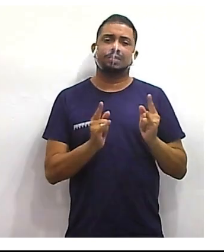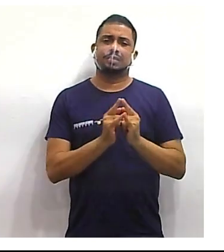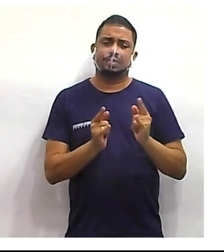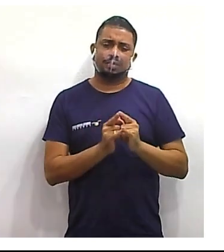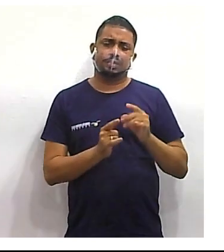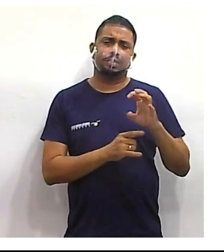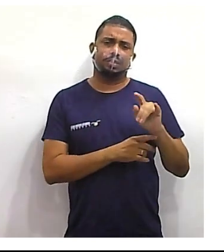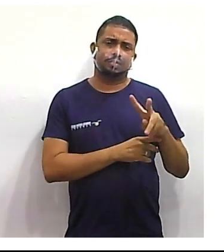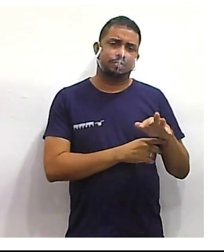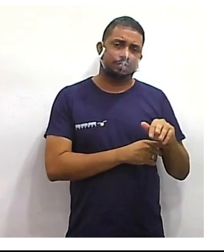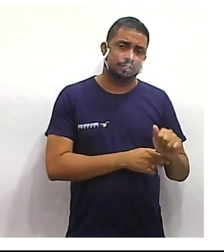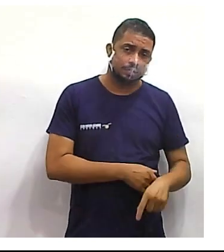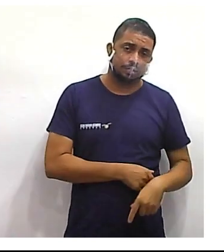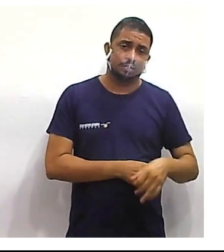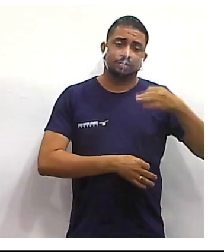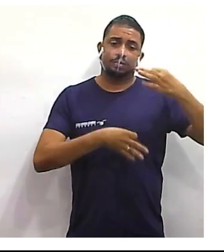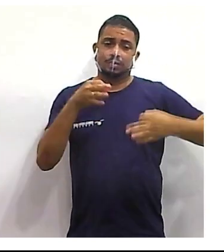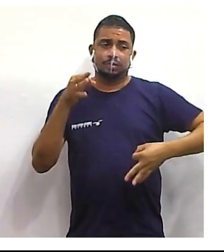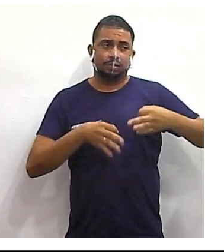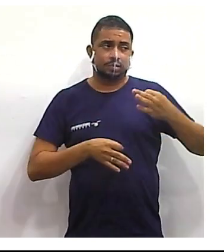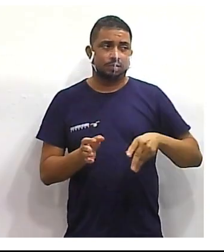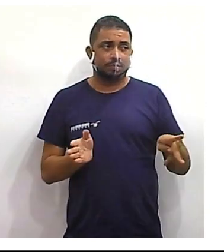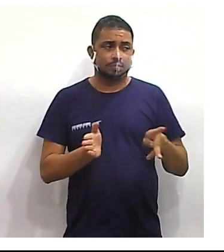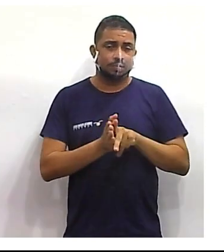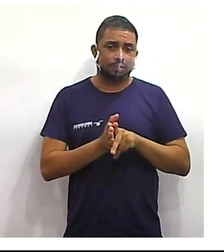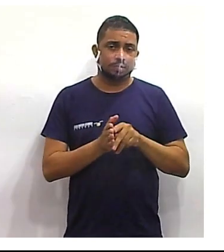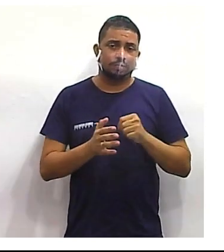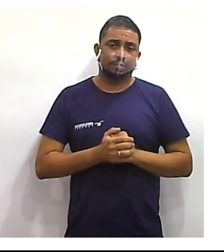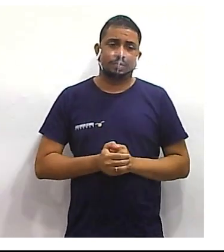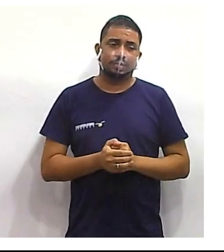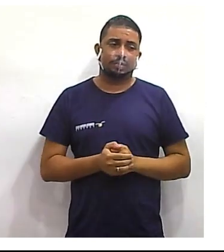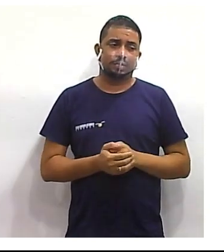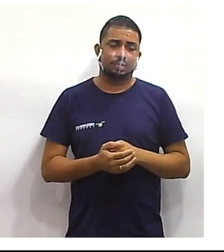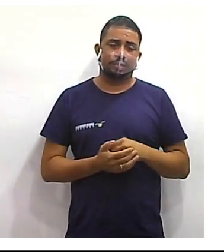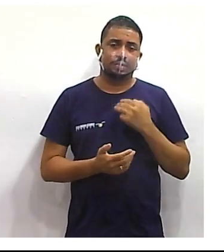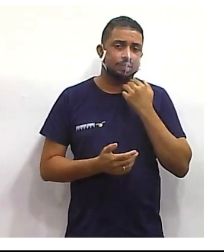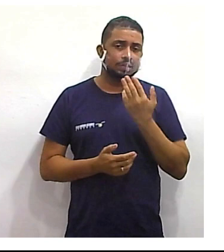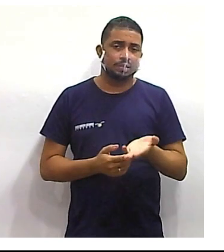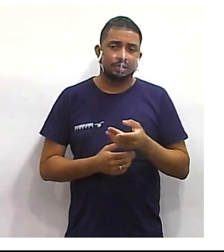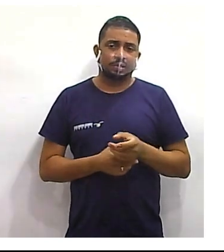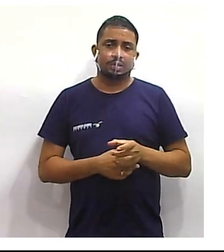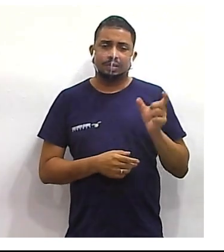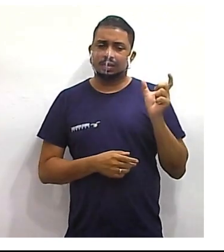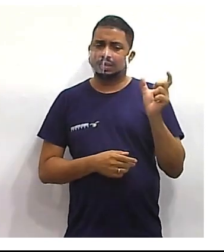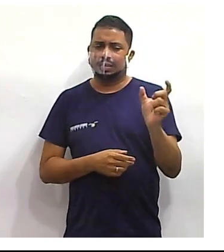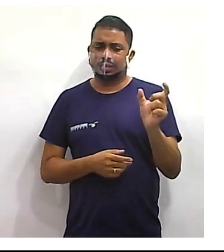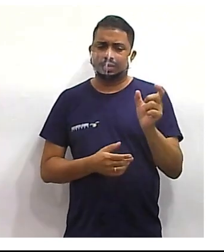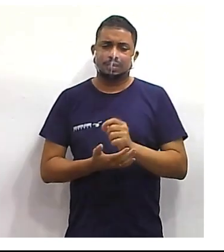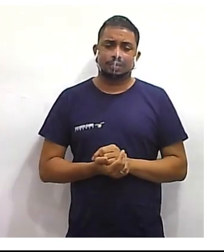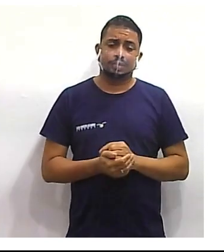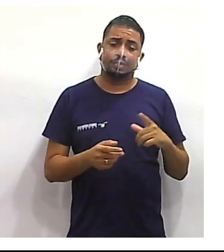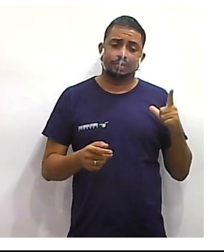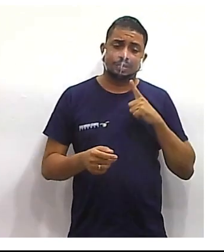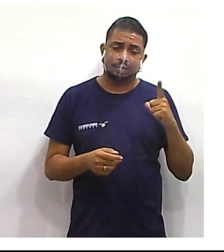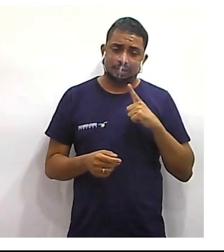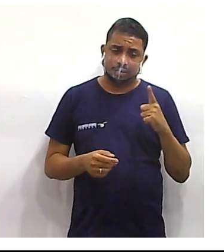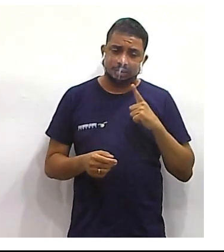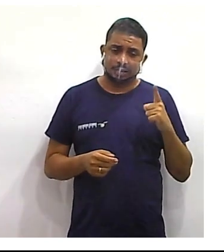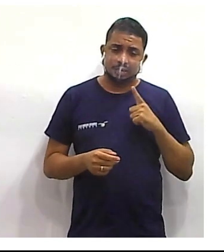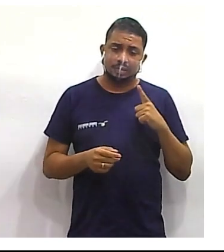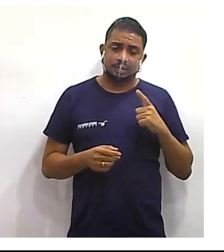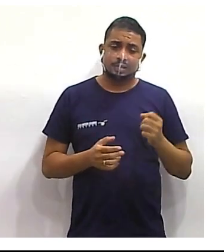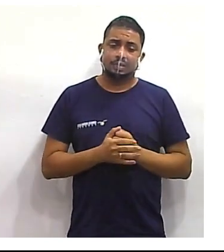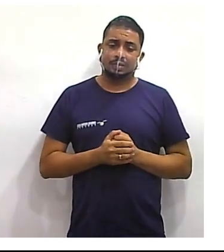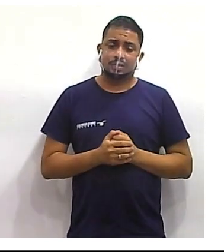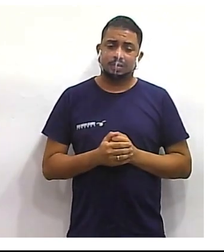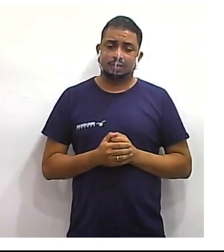com personalidade jurídica própria, né? Sem caráter lucrativo e tem